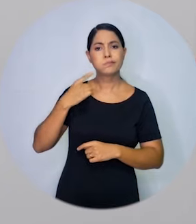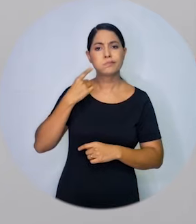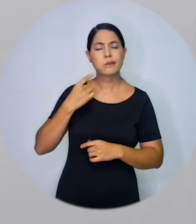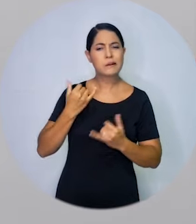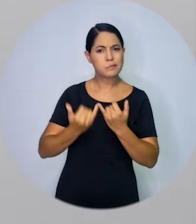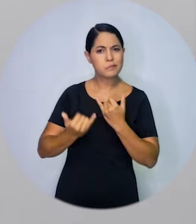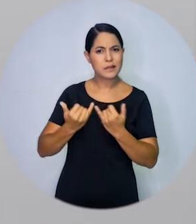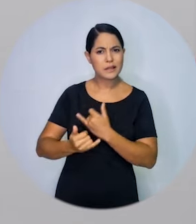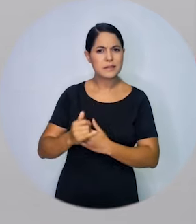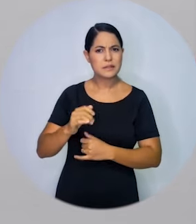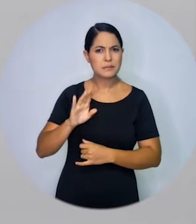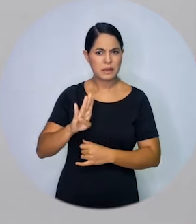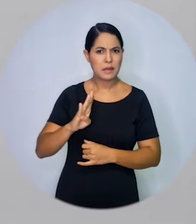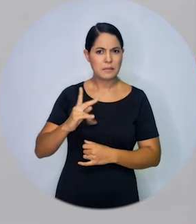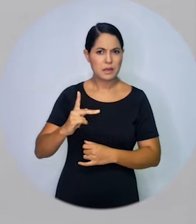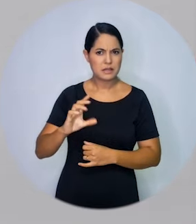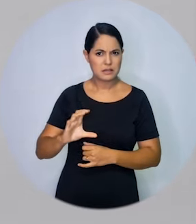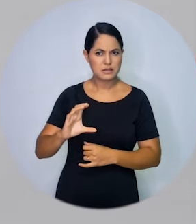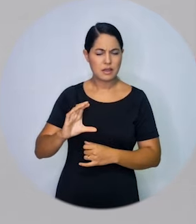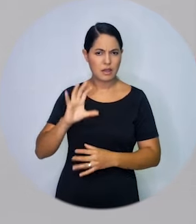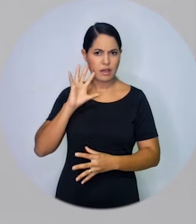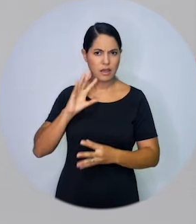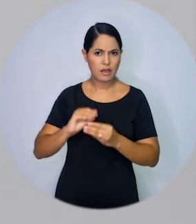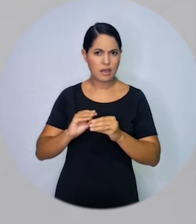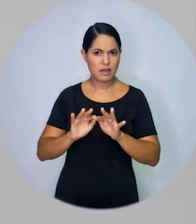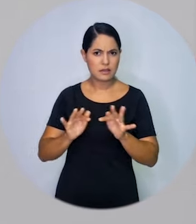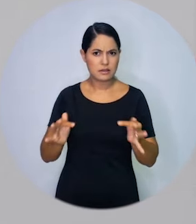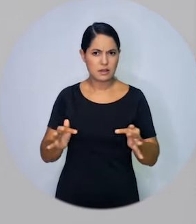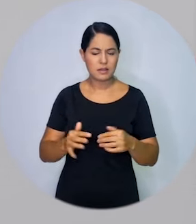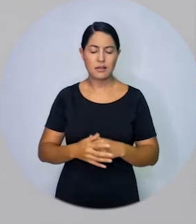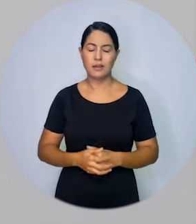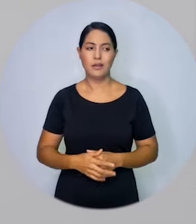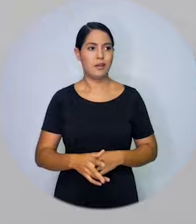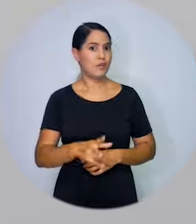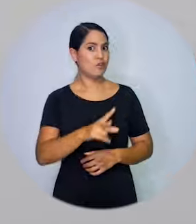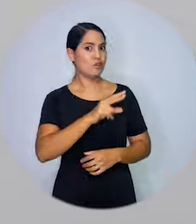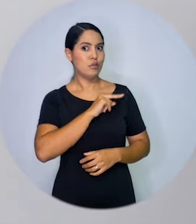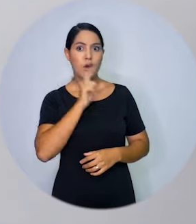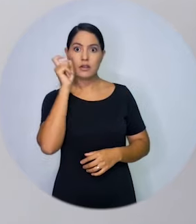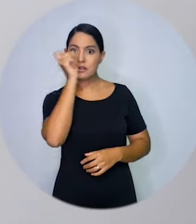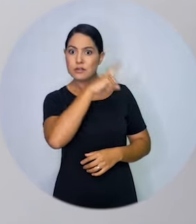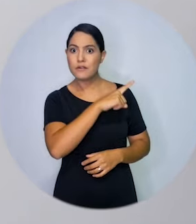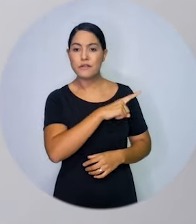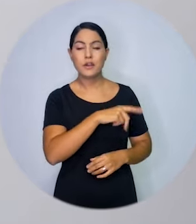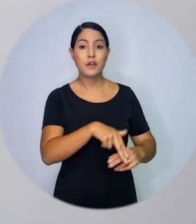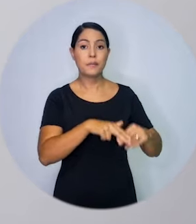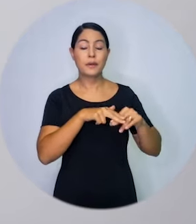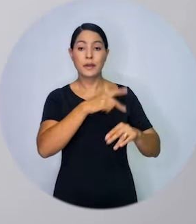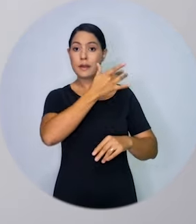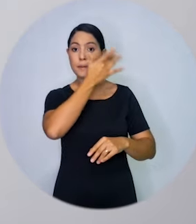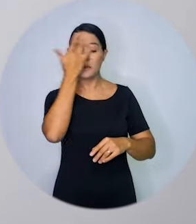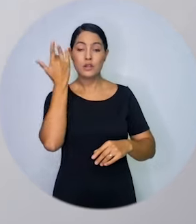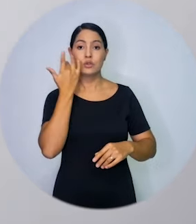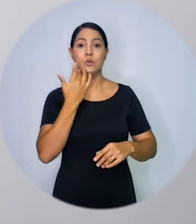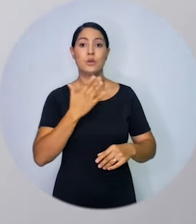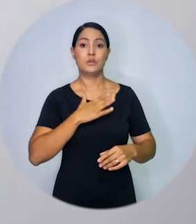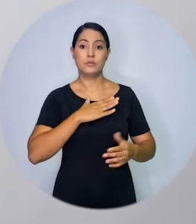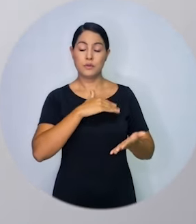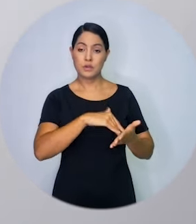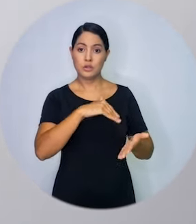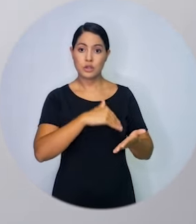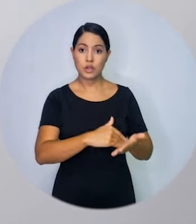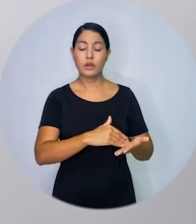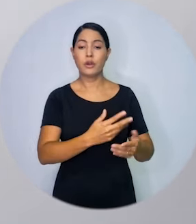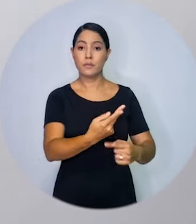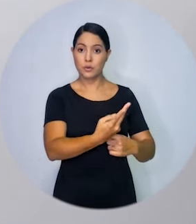Certo. Desse jeito que a gente falou aqui, doutora, parece que é muito simples, né? É. De conseguir um BPC. É muito simples. É um dos benefícios mais difíceis que eu falo,